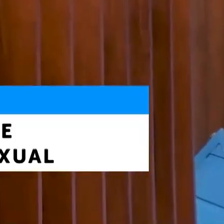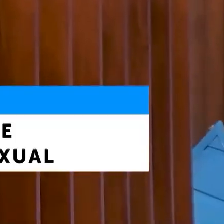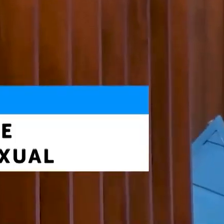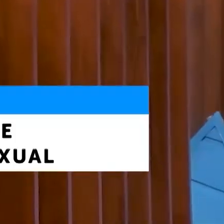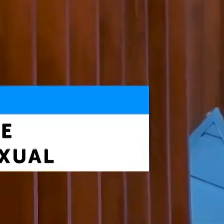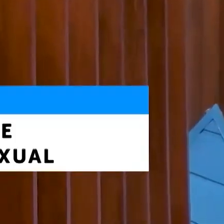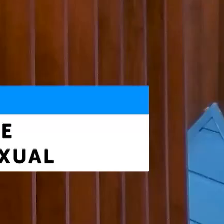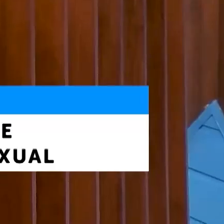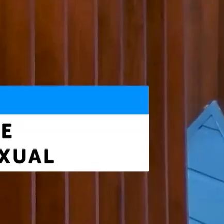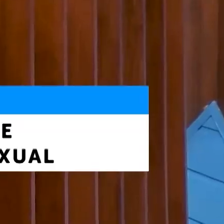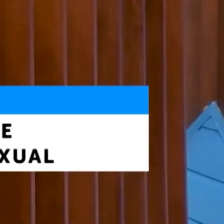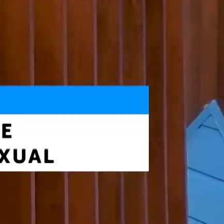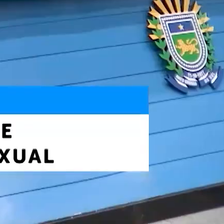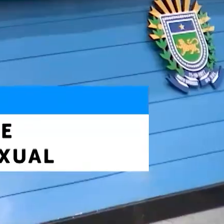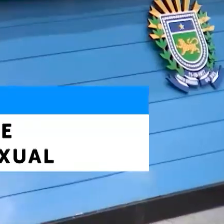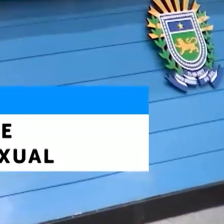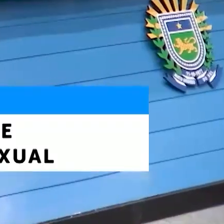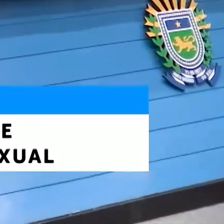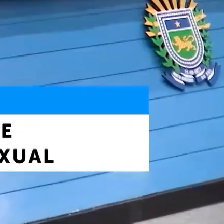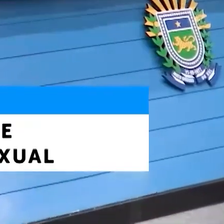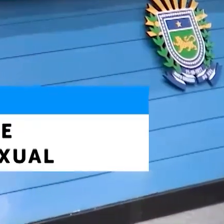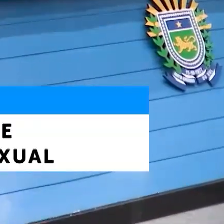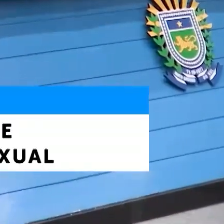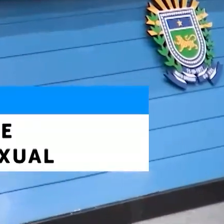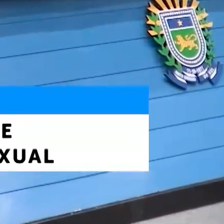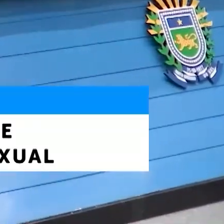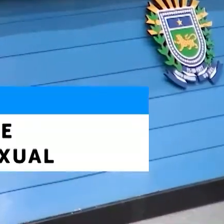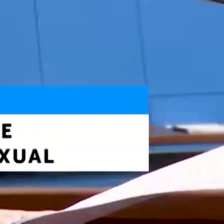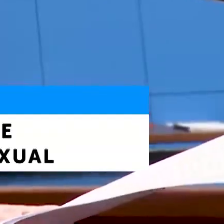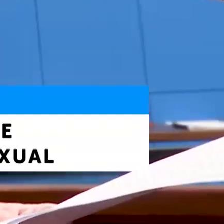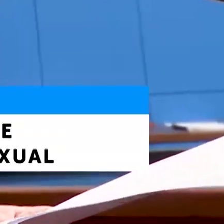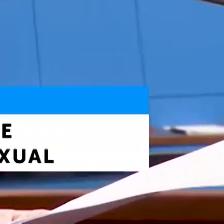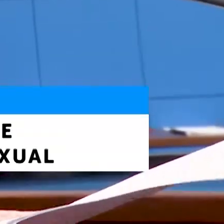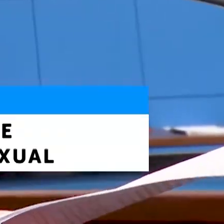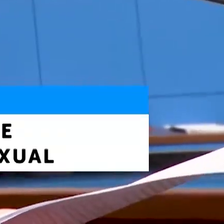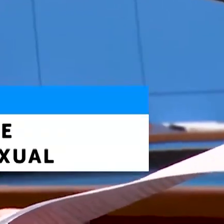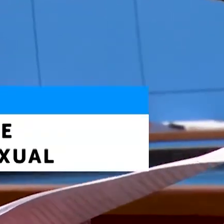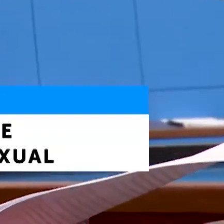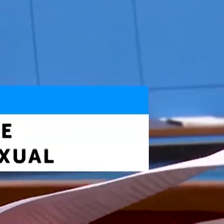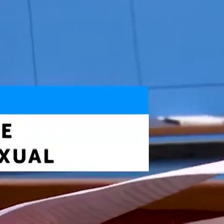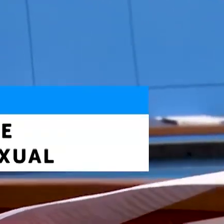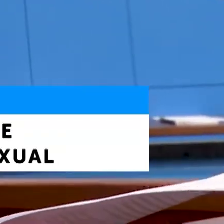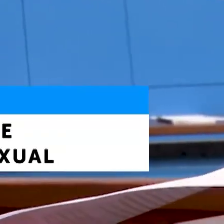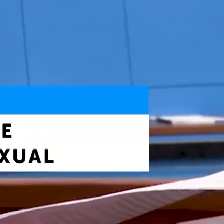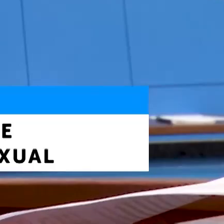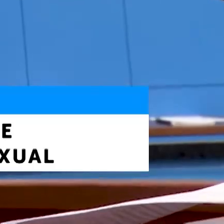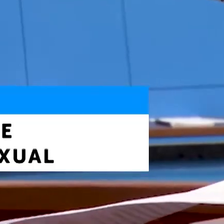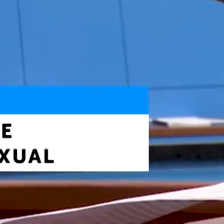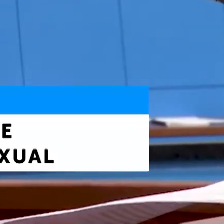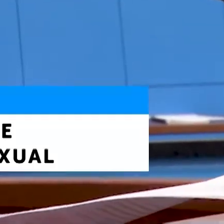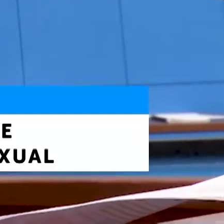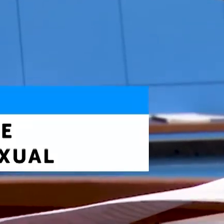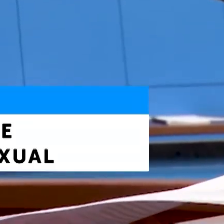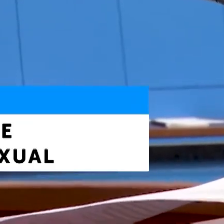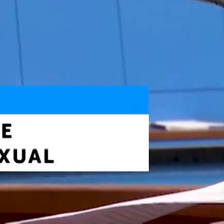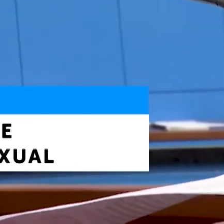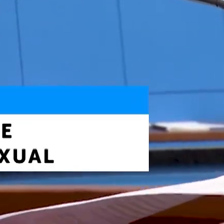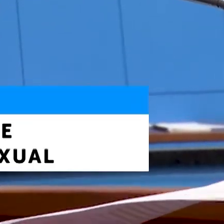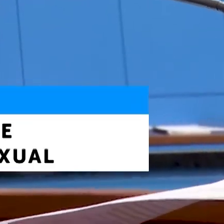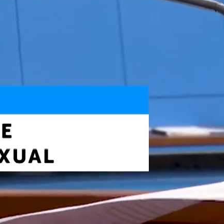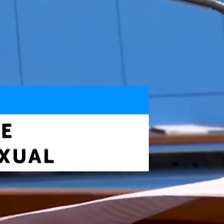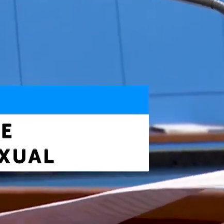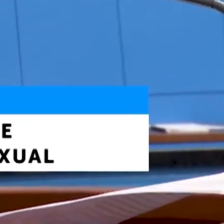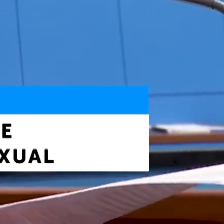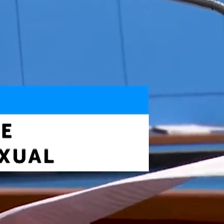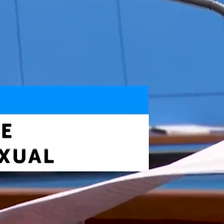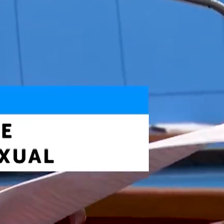diz que é dever da sociedade, da família e do Estado. Sociedade, todos nós somos. Então é um problema nosso,